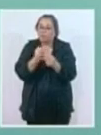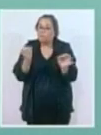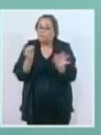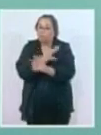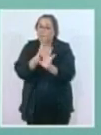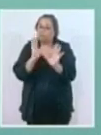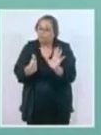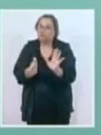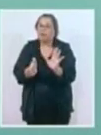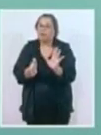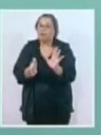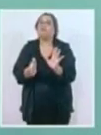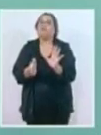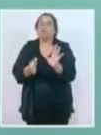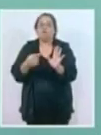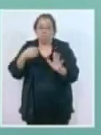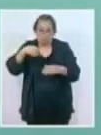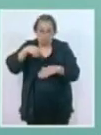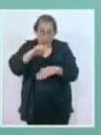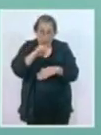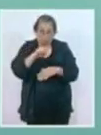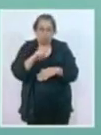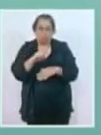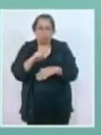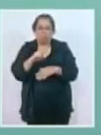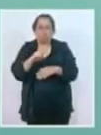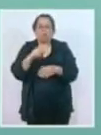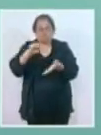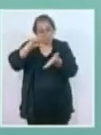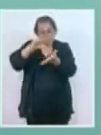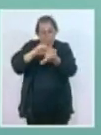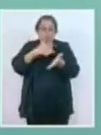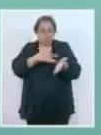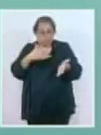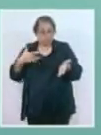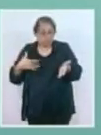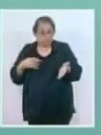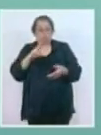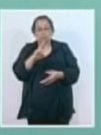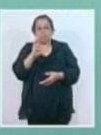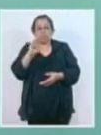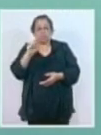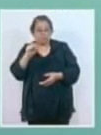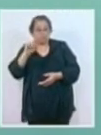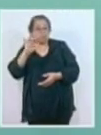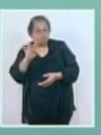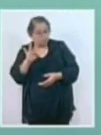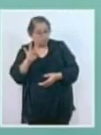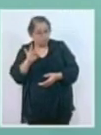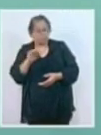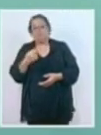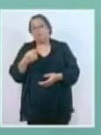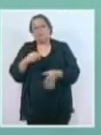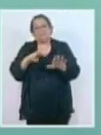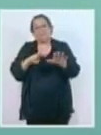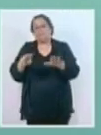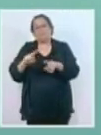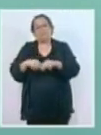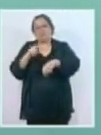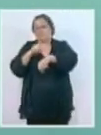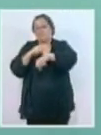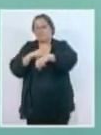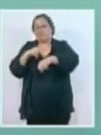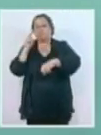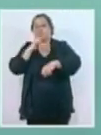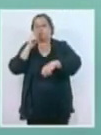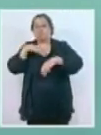Terminou. Eu vou visitar a obra agora, né? A obra não, a unidade, né? Eu devo fazer uma visita na unidade, era para ter feito essa semana, mas corrido